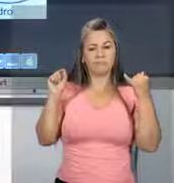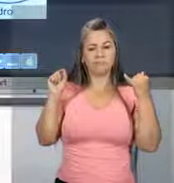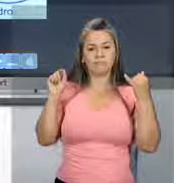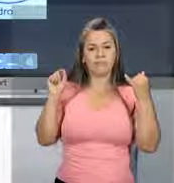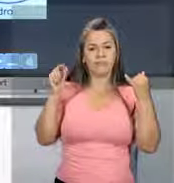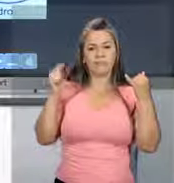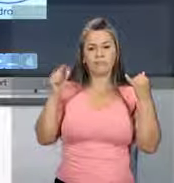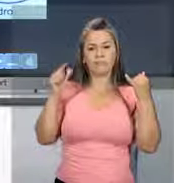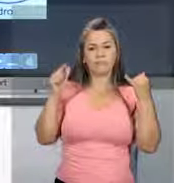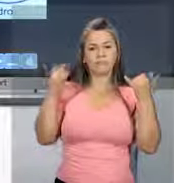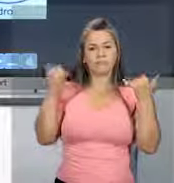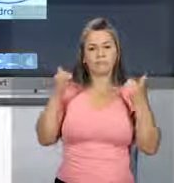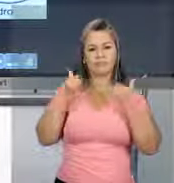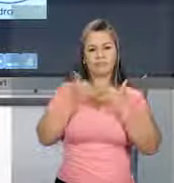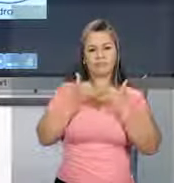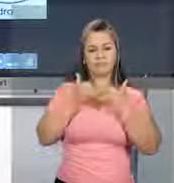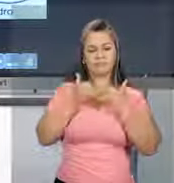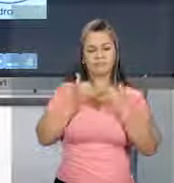tem corrente elétrica.